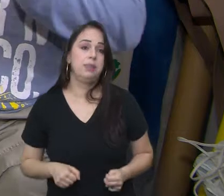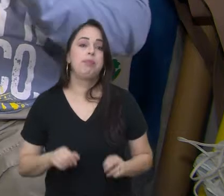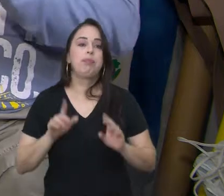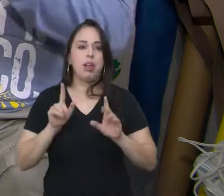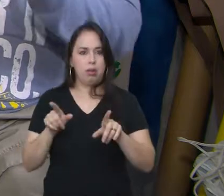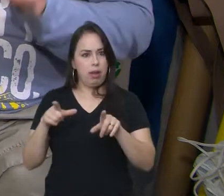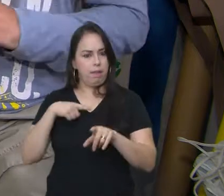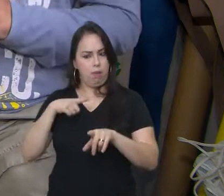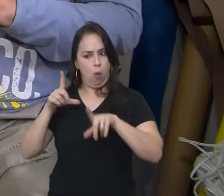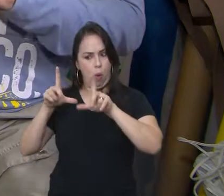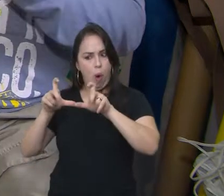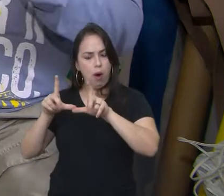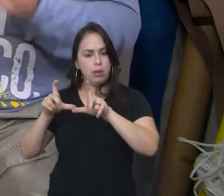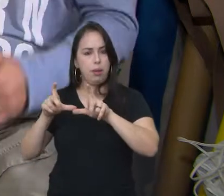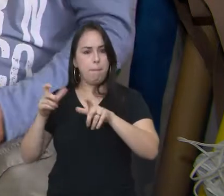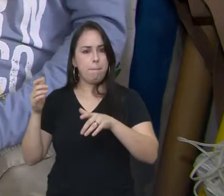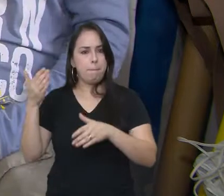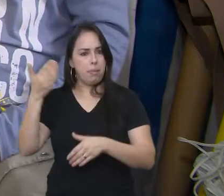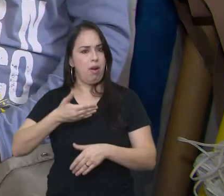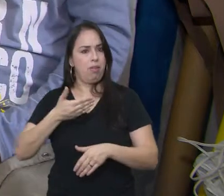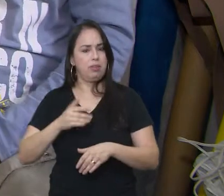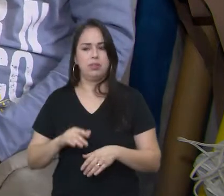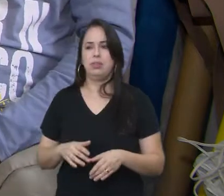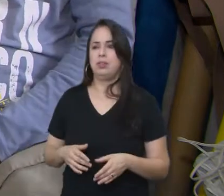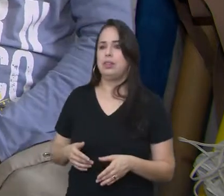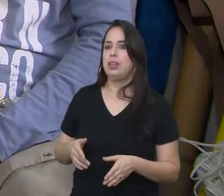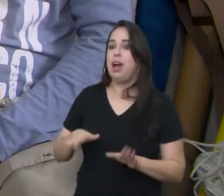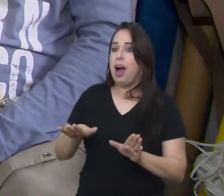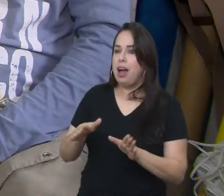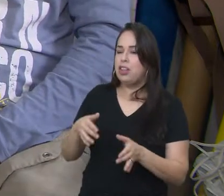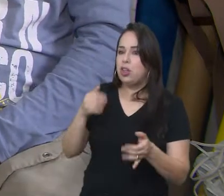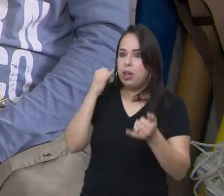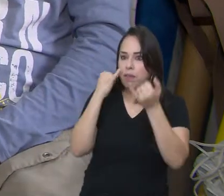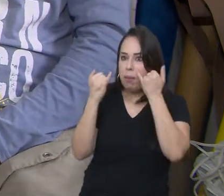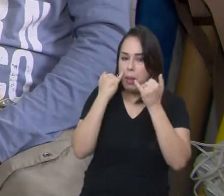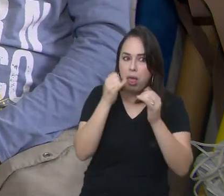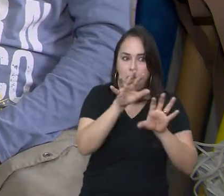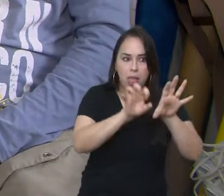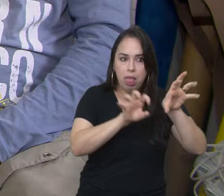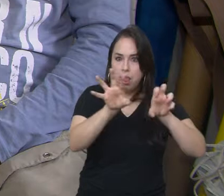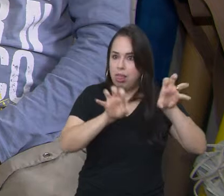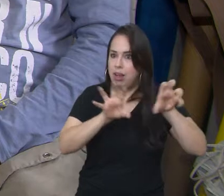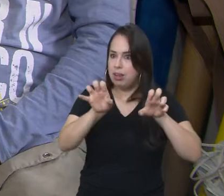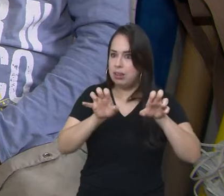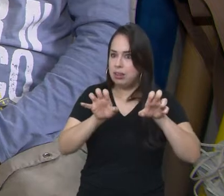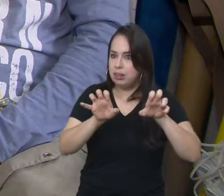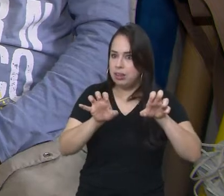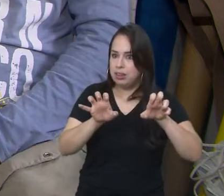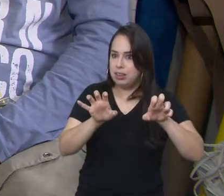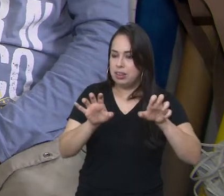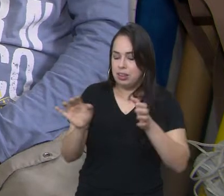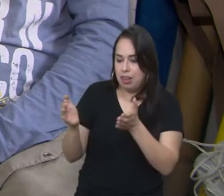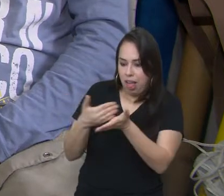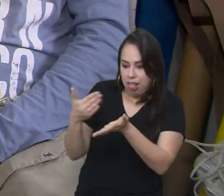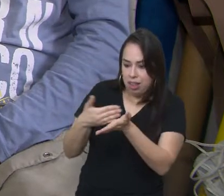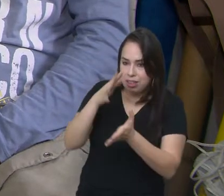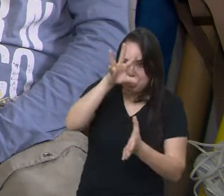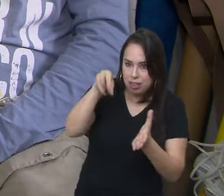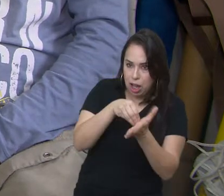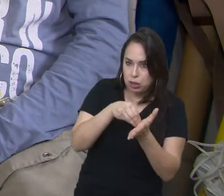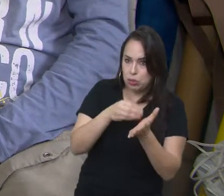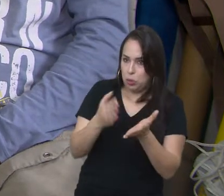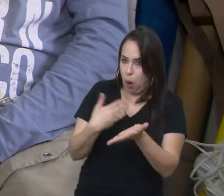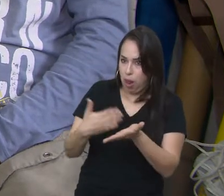tem fotos, tudo, quando passou na televisão. Toda essa informação que você pega, você traz... claro, não dá pra jogar uma história dessa na